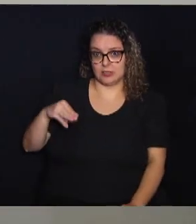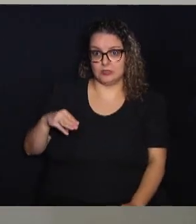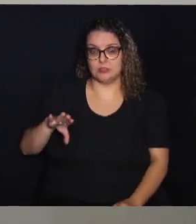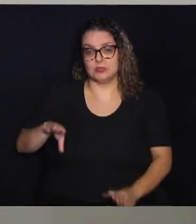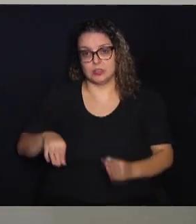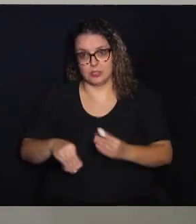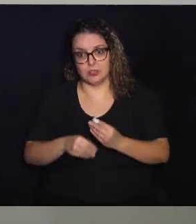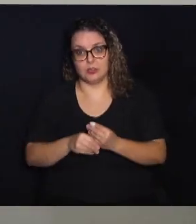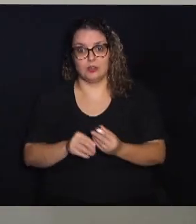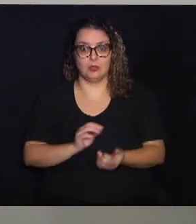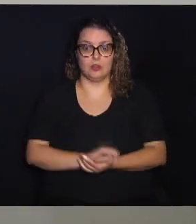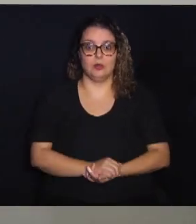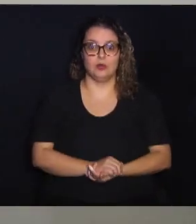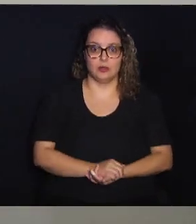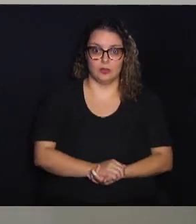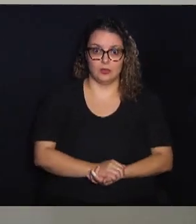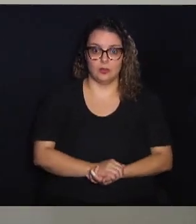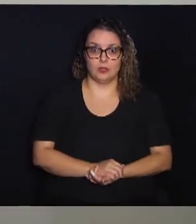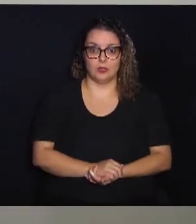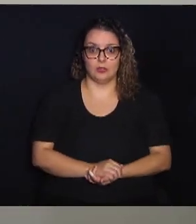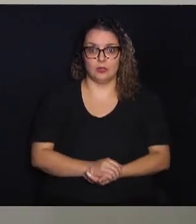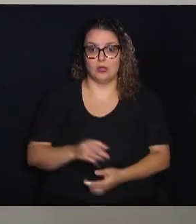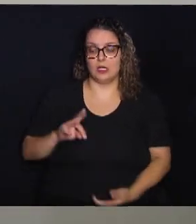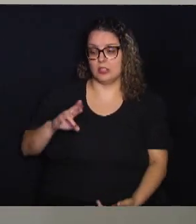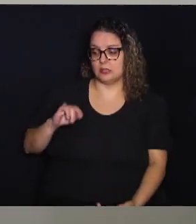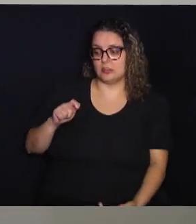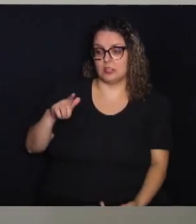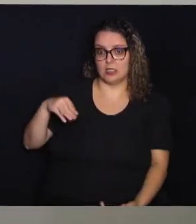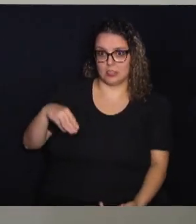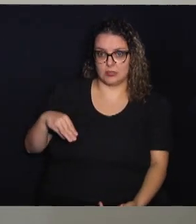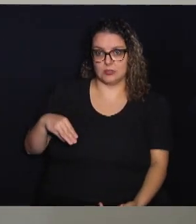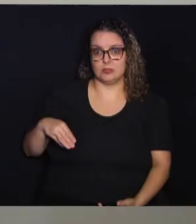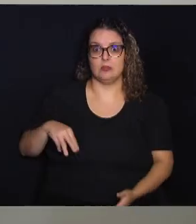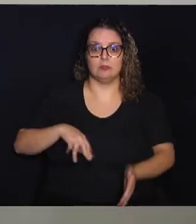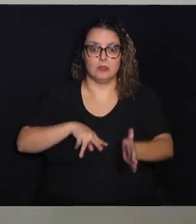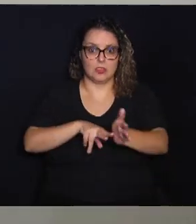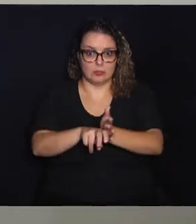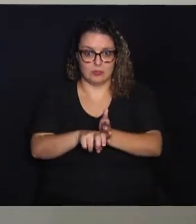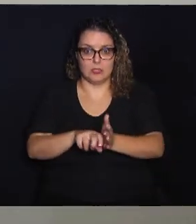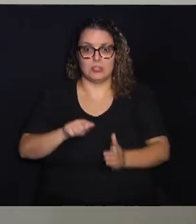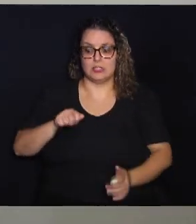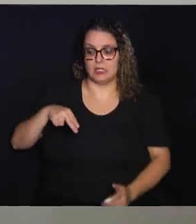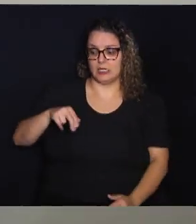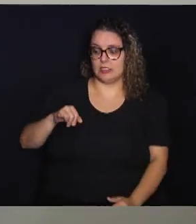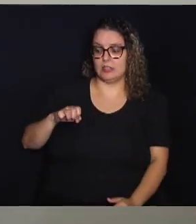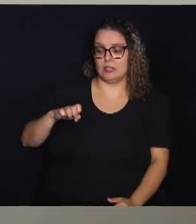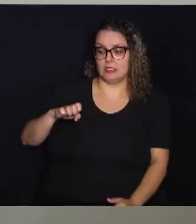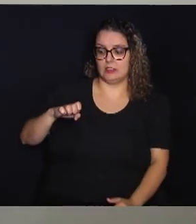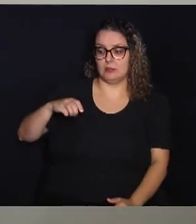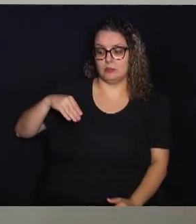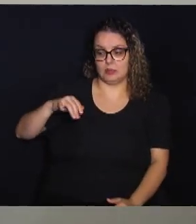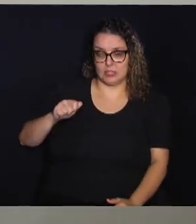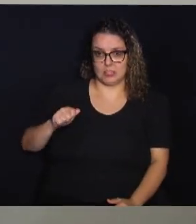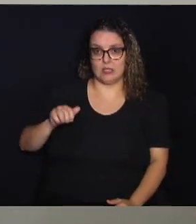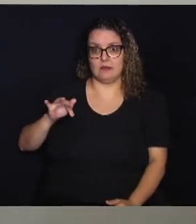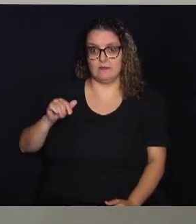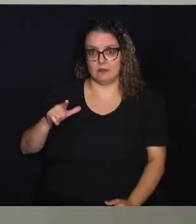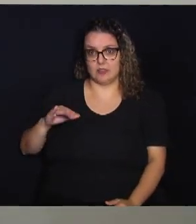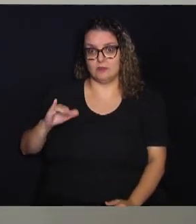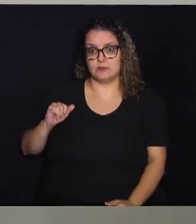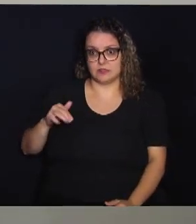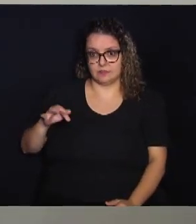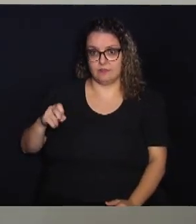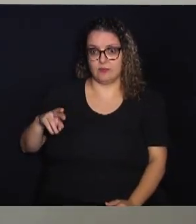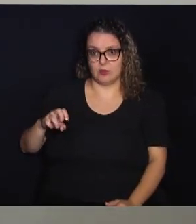inclui a triagem para o diagnóstico da anemia falciforme. Então, hoje, o teste do pezinho, que é realizado em